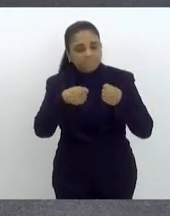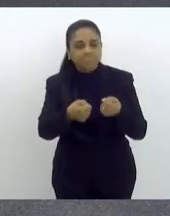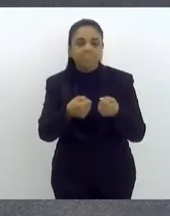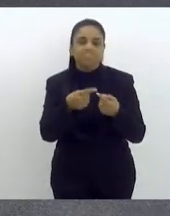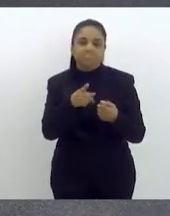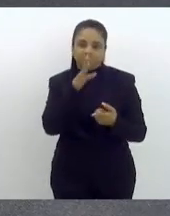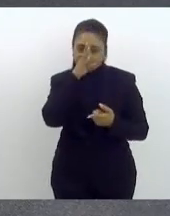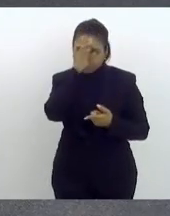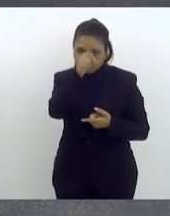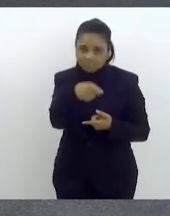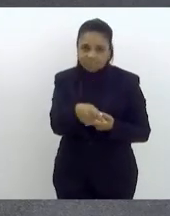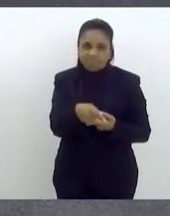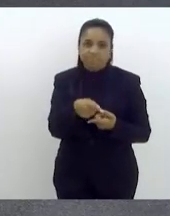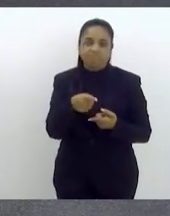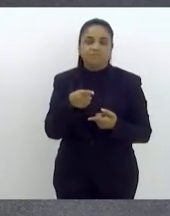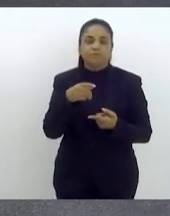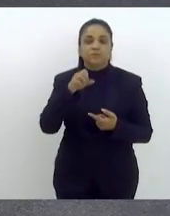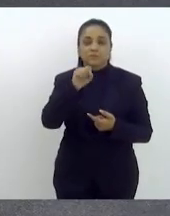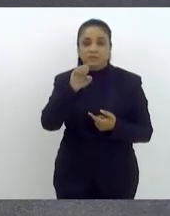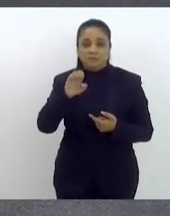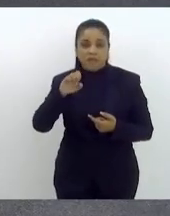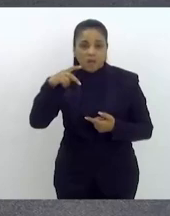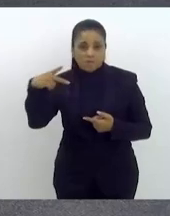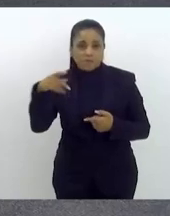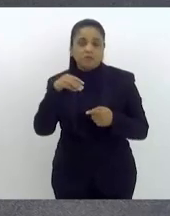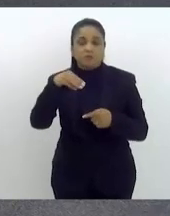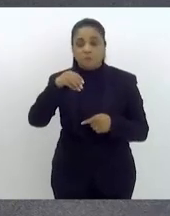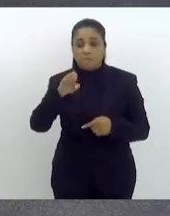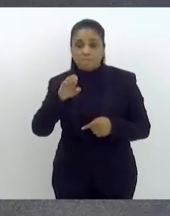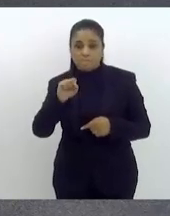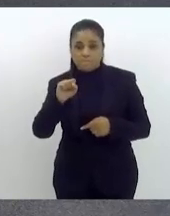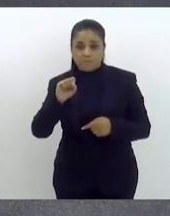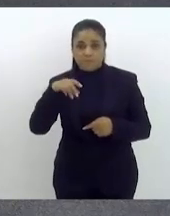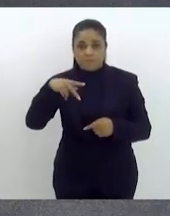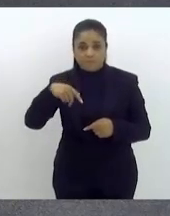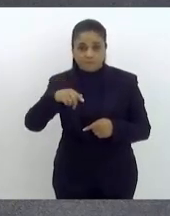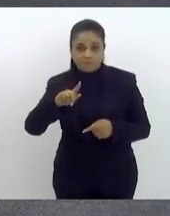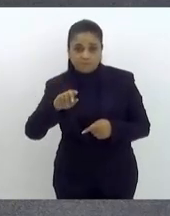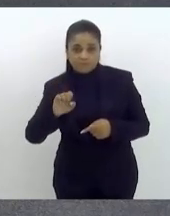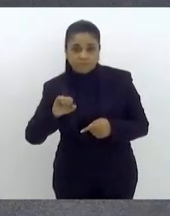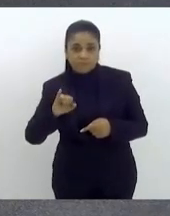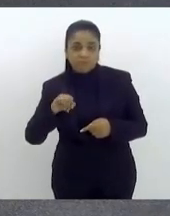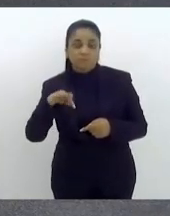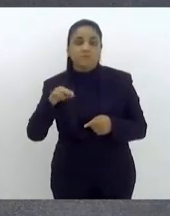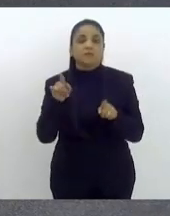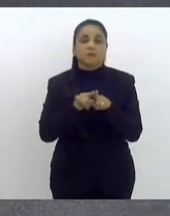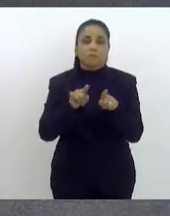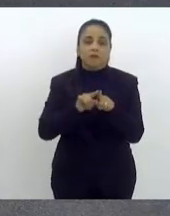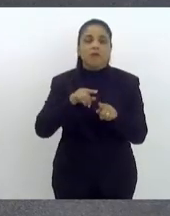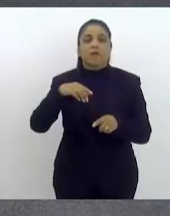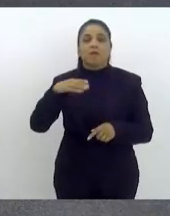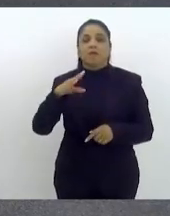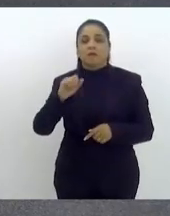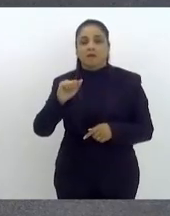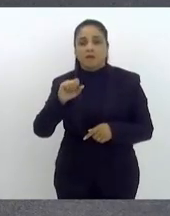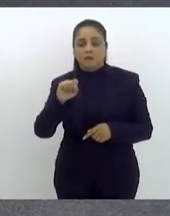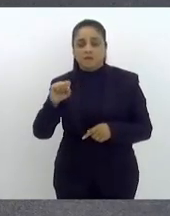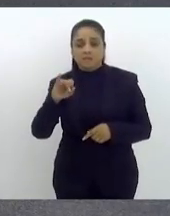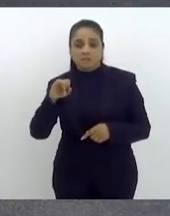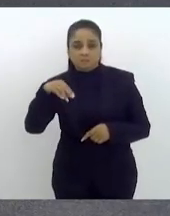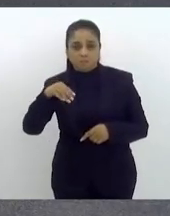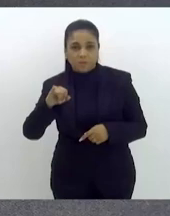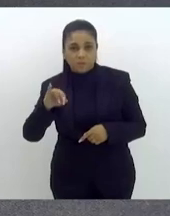e também força para os companheiros e companheiras do CEP de Rio das Ostras e Casimiro de Abreu que estão lutando por